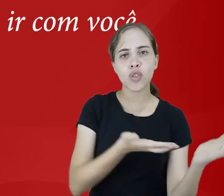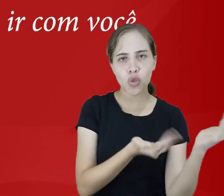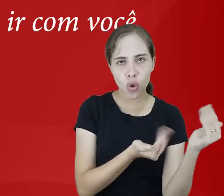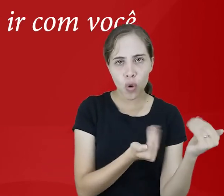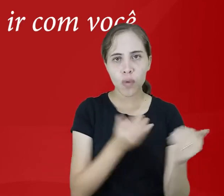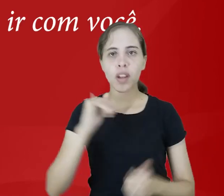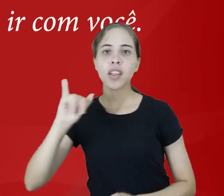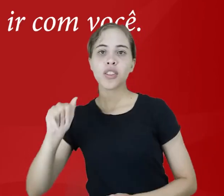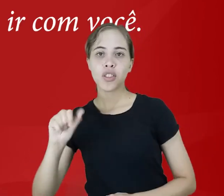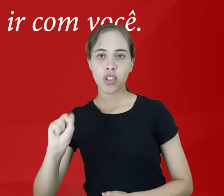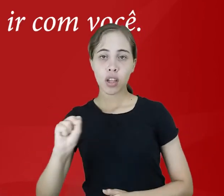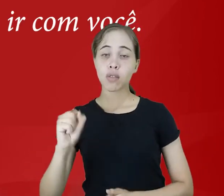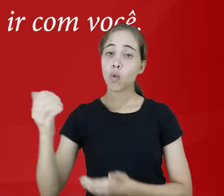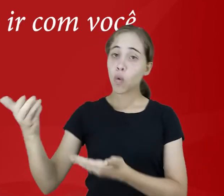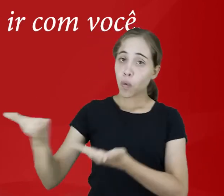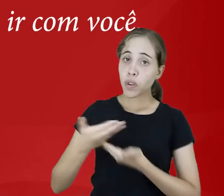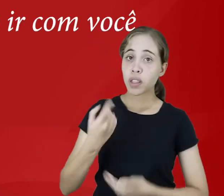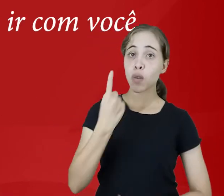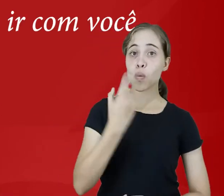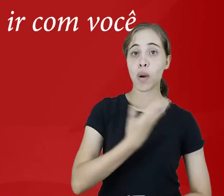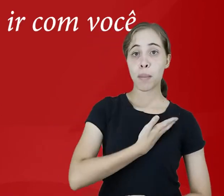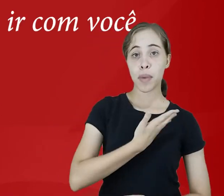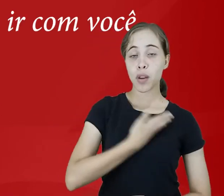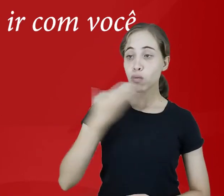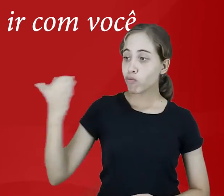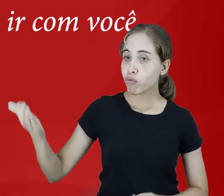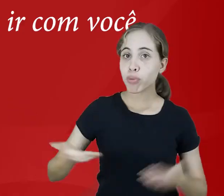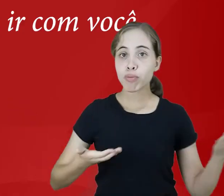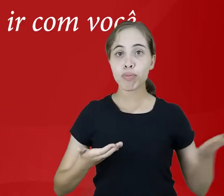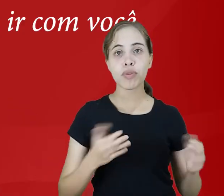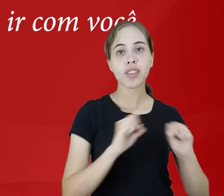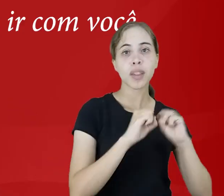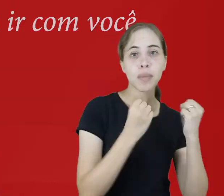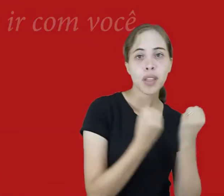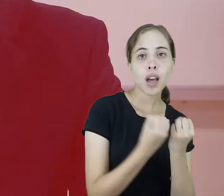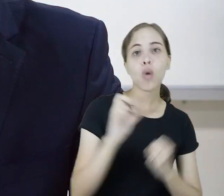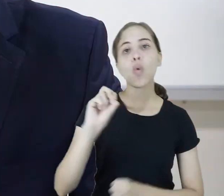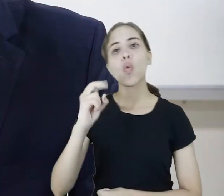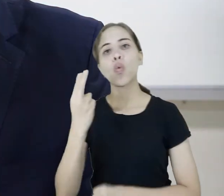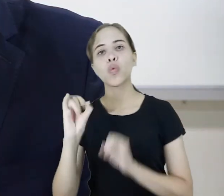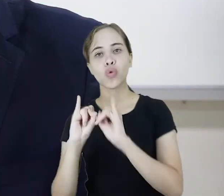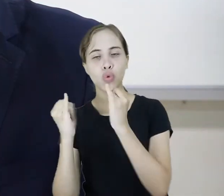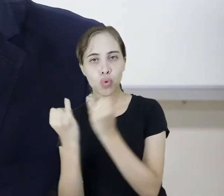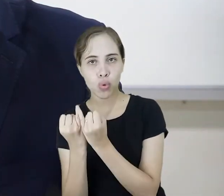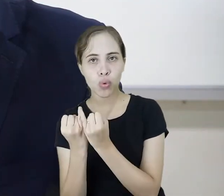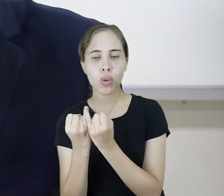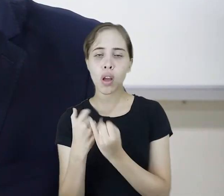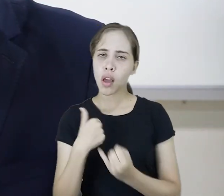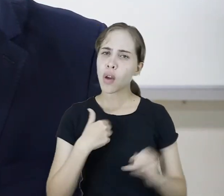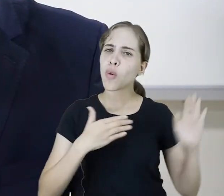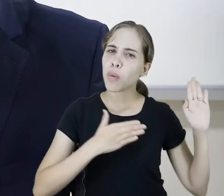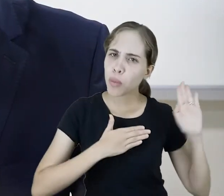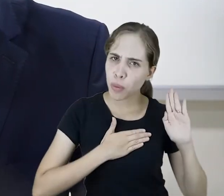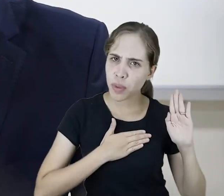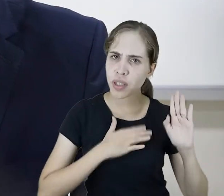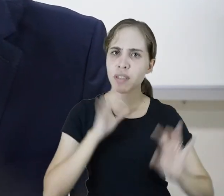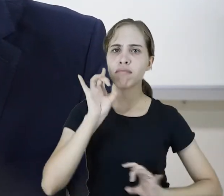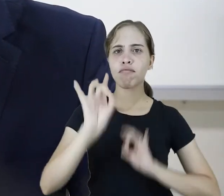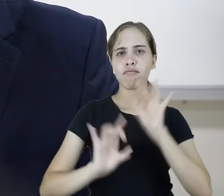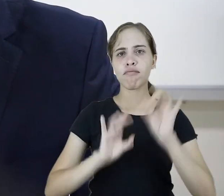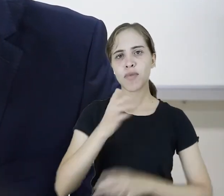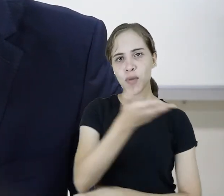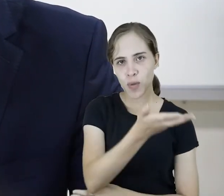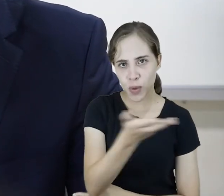a trazer um amigo para o seminário ou instituto. Posso fazer-lhe uma promessa especial